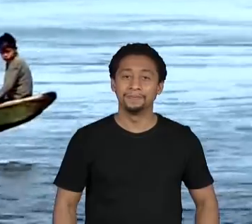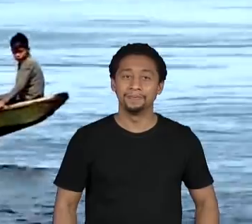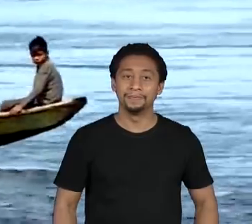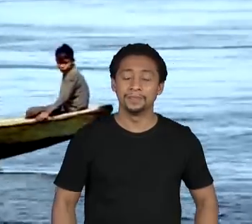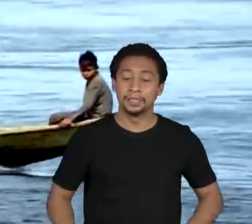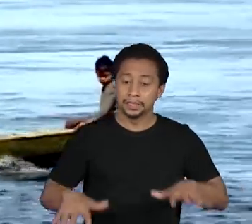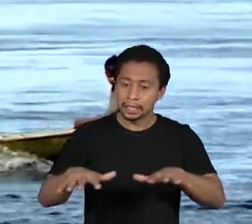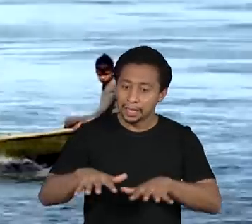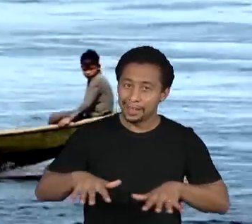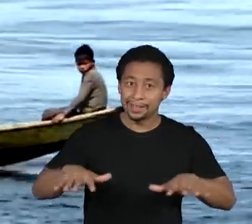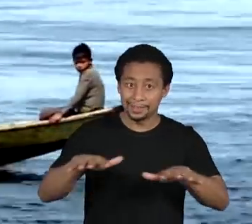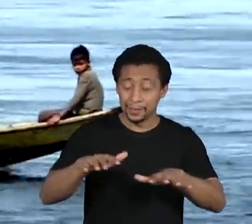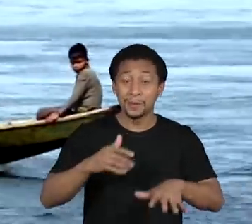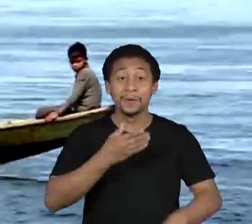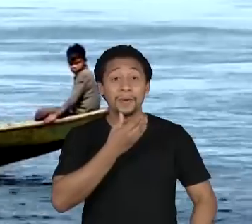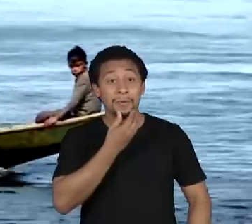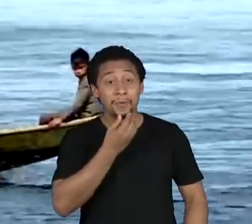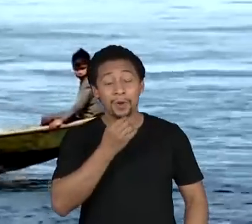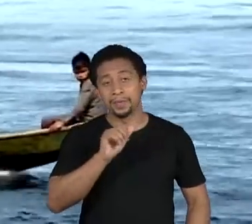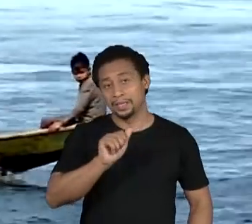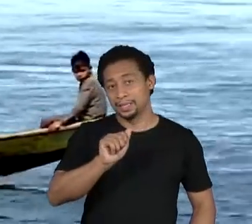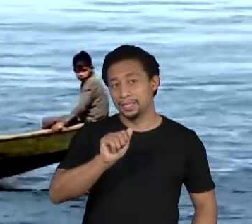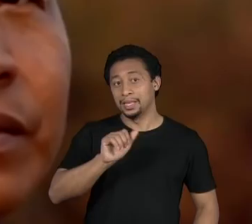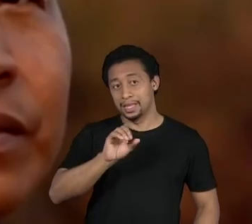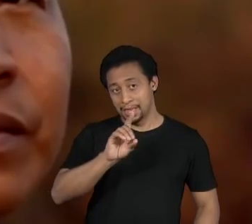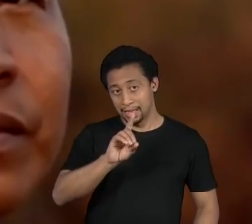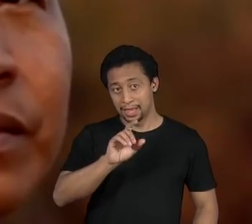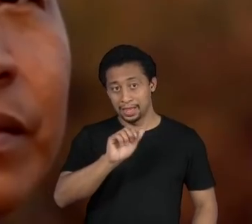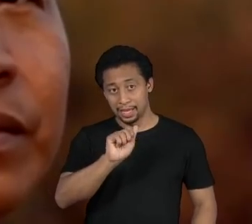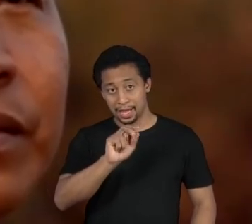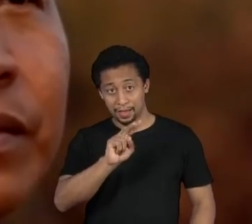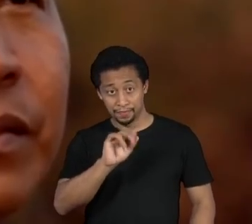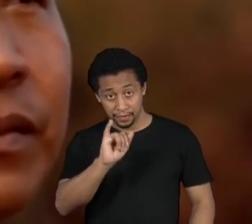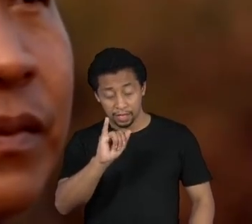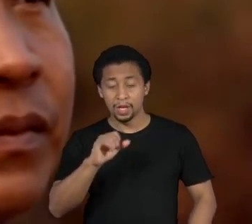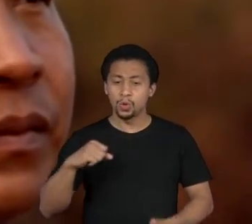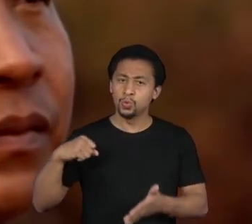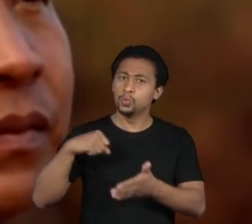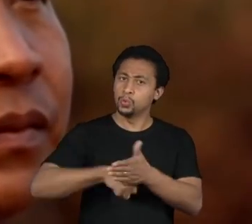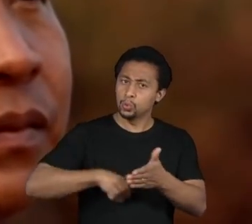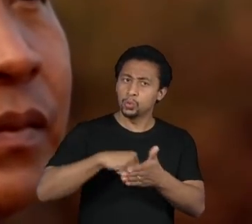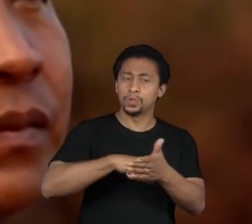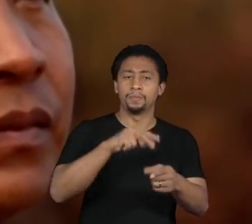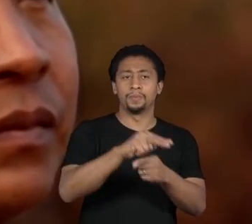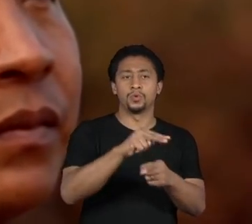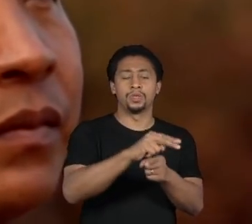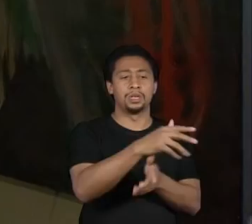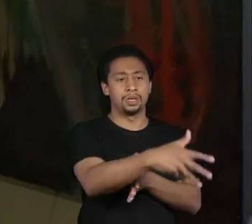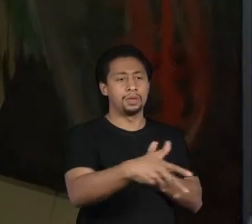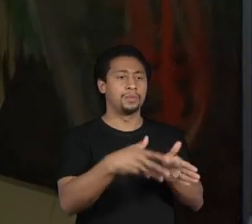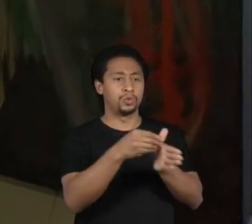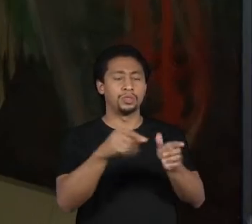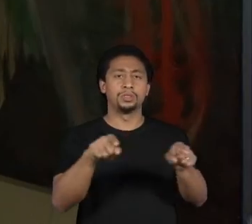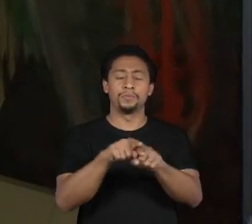Dali, Davi Copenaua só sai para lutar pela Amazônia e pelos amazônidas.